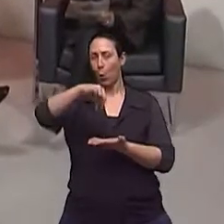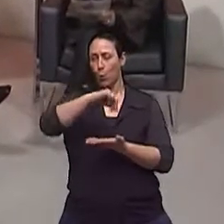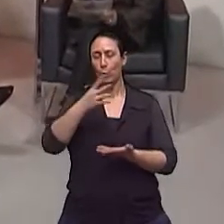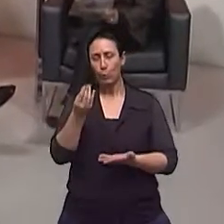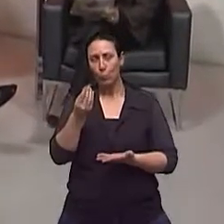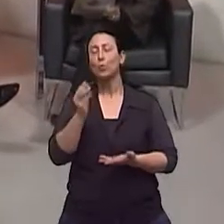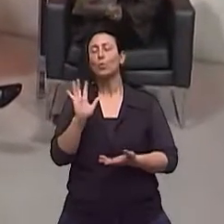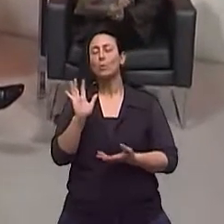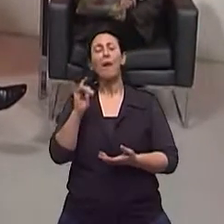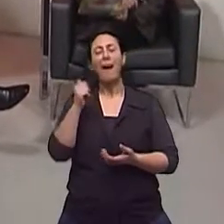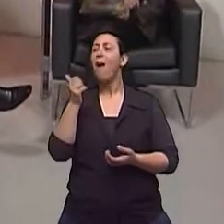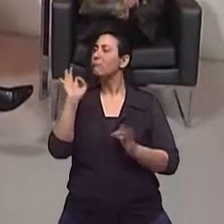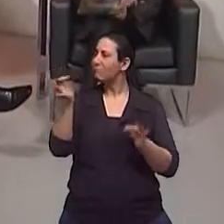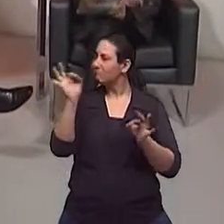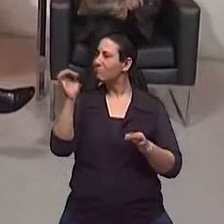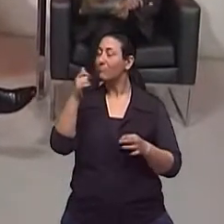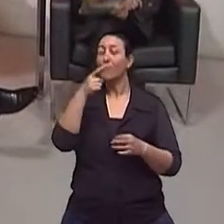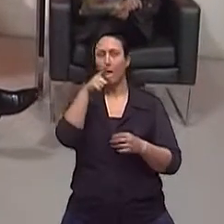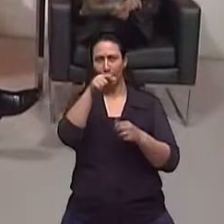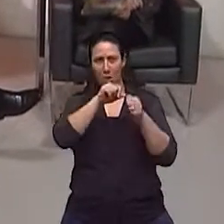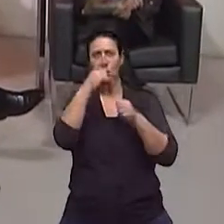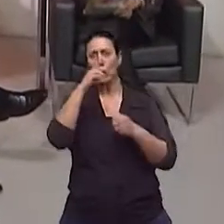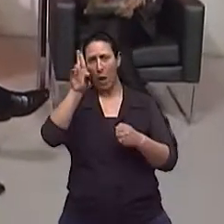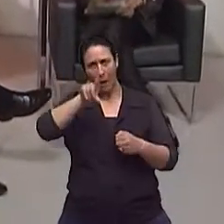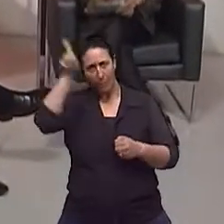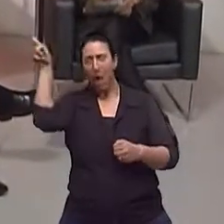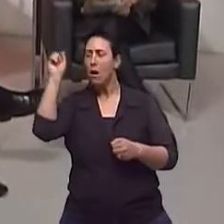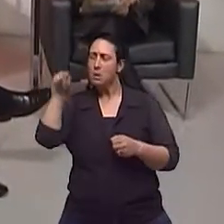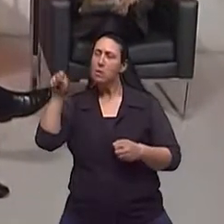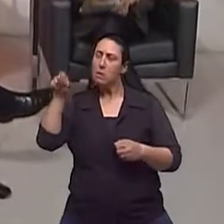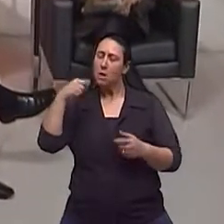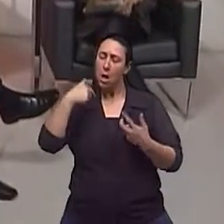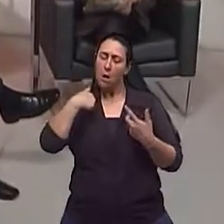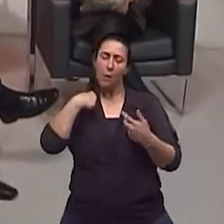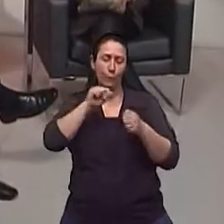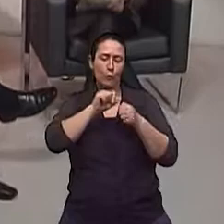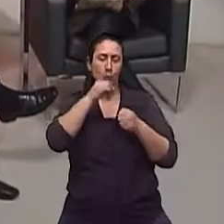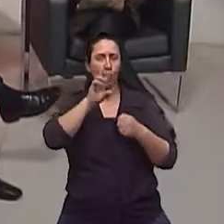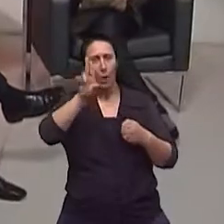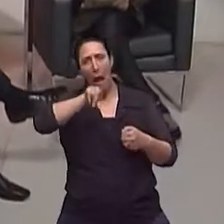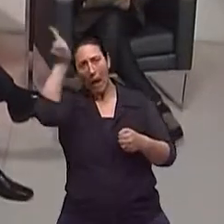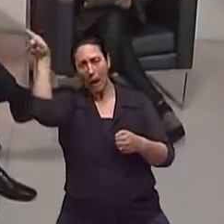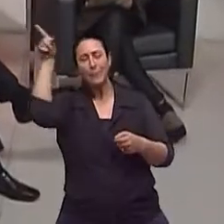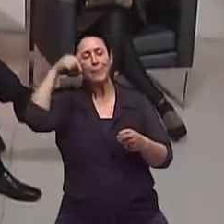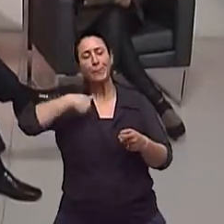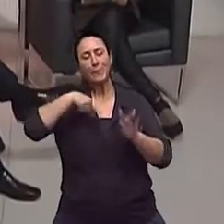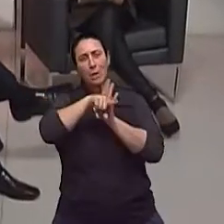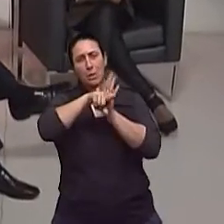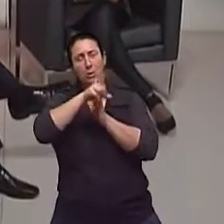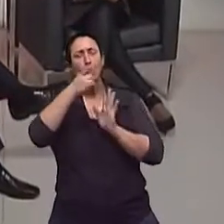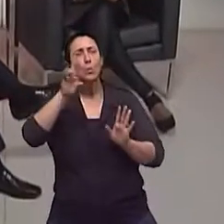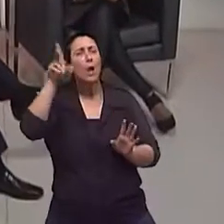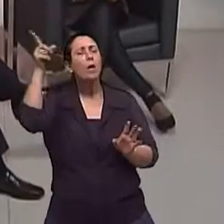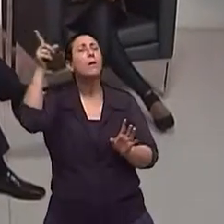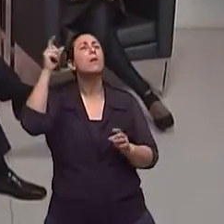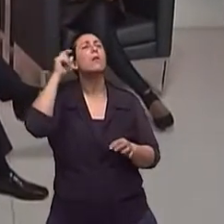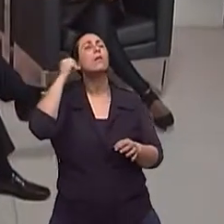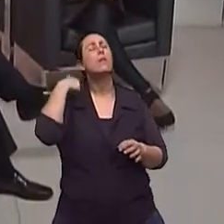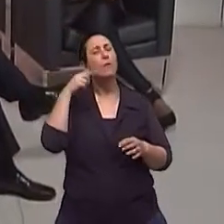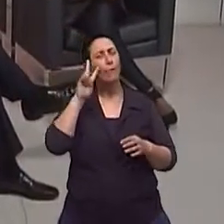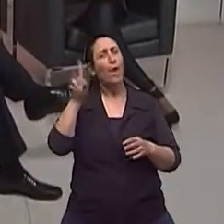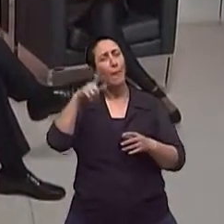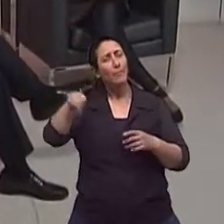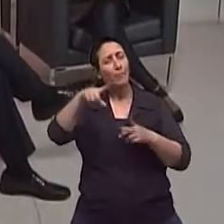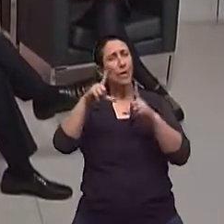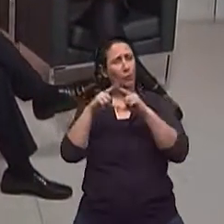senhor andou pelo Japão fazendo Sim, eu fiz doutorado lá no Japão. Doutorado no Japão. Então, a população brasileira, Isabel, como é uma população de países em desenvolvimento, é uma população que,